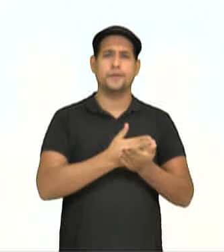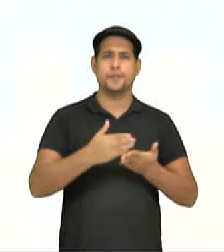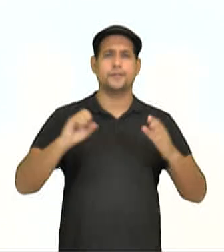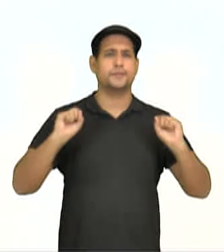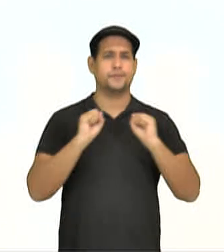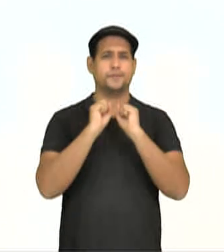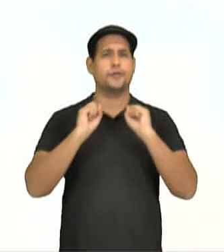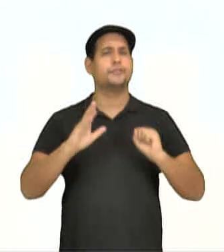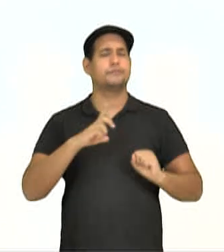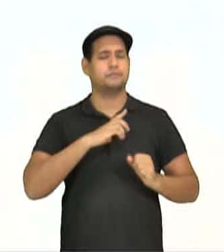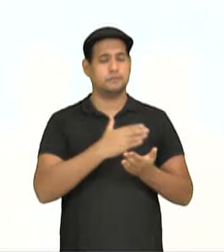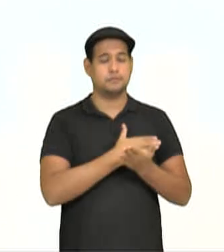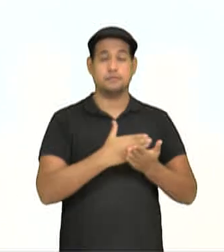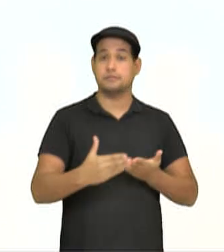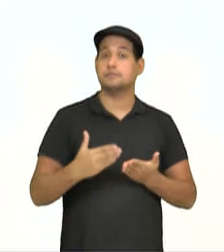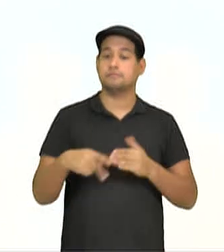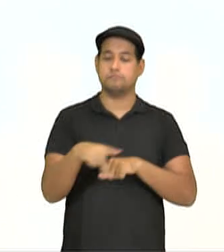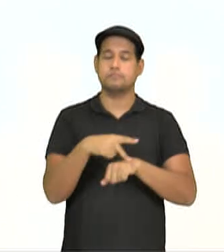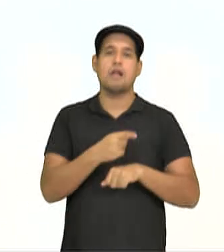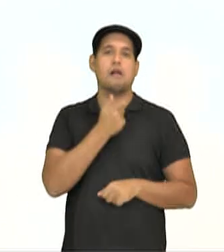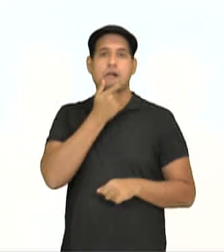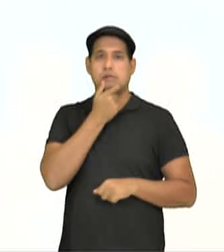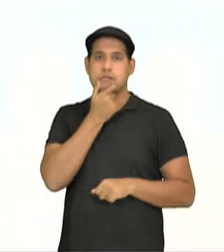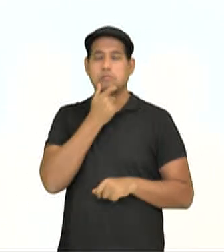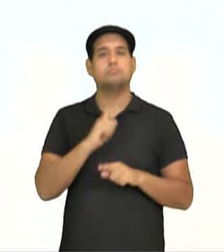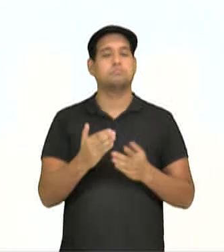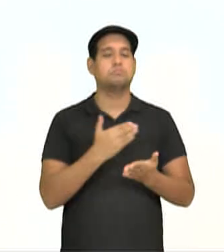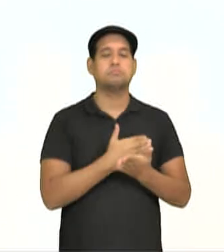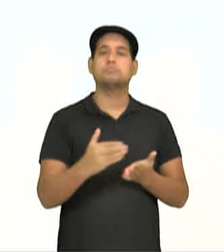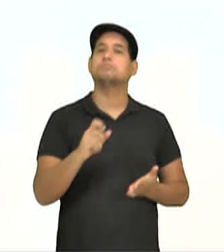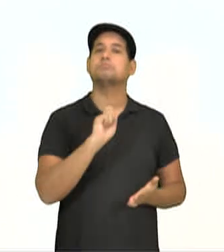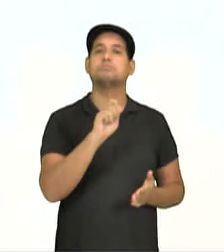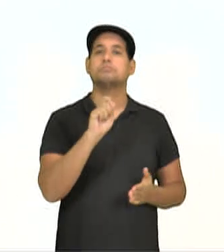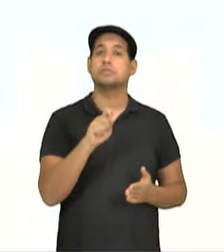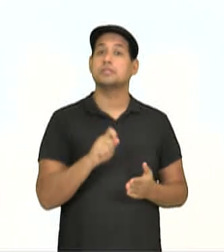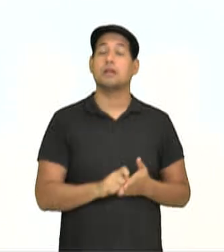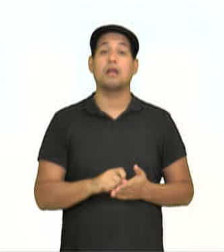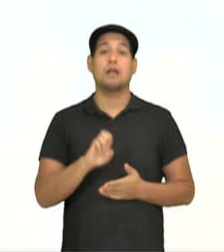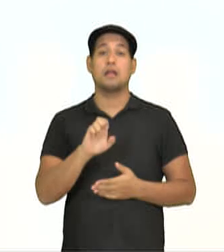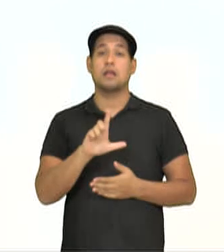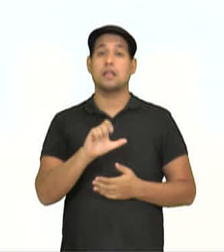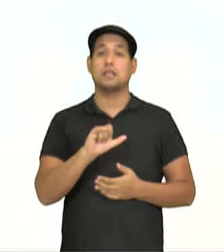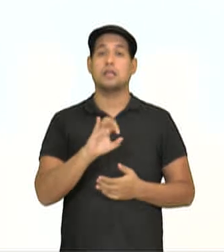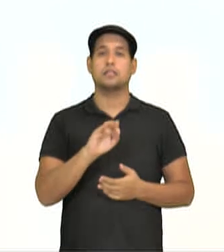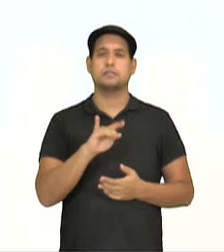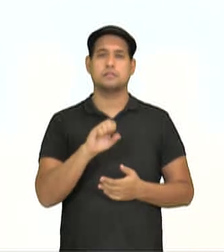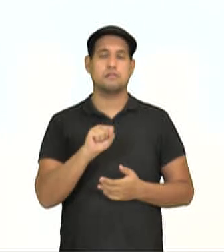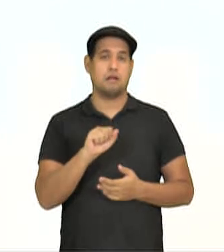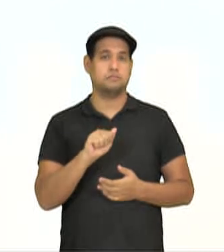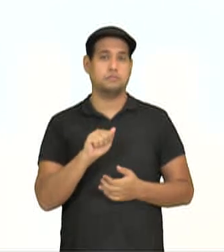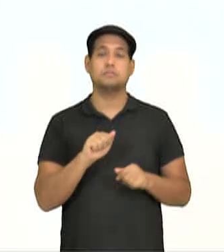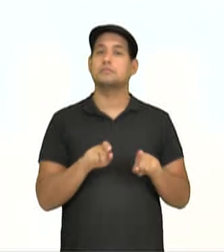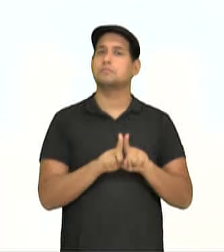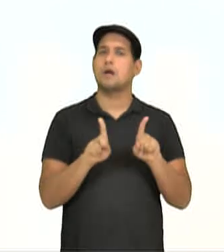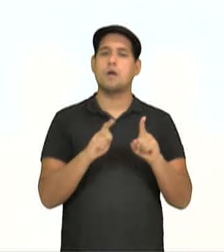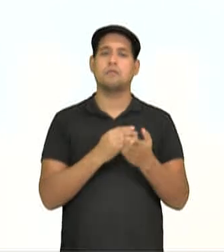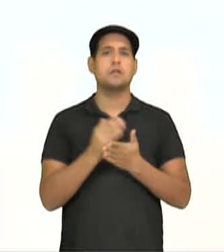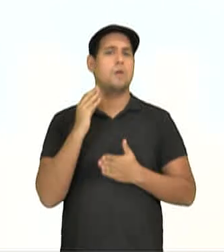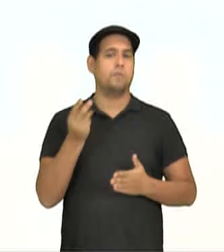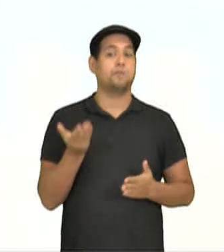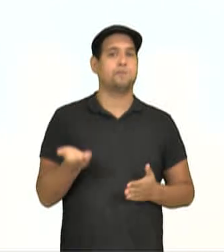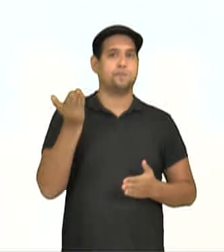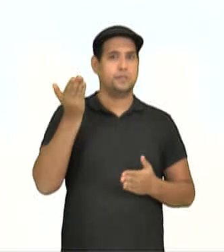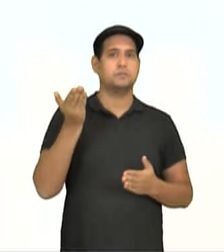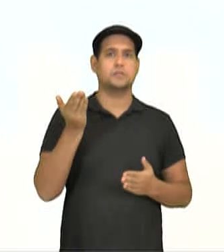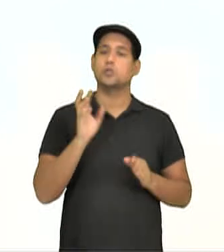Muitos esportes tiveram sua origem na Inglaterra e tinham inicialmente um caráter elitista. Então, muitos esportes surgiram ali na Inglaterra e o